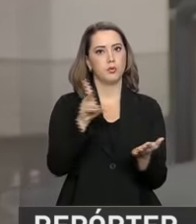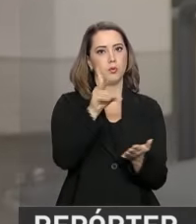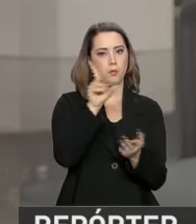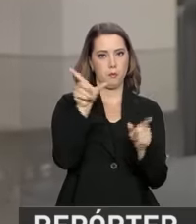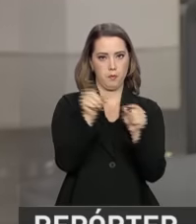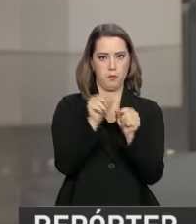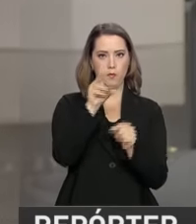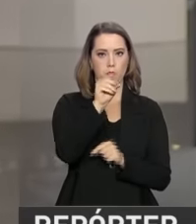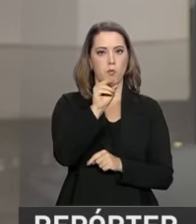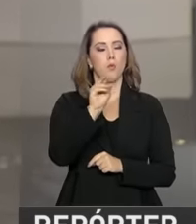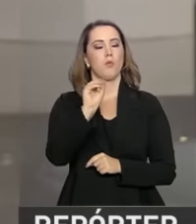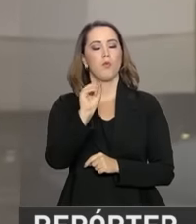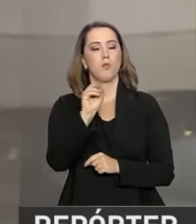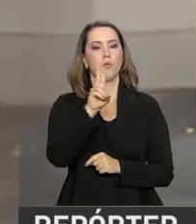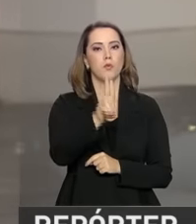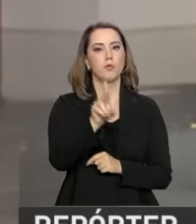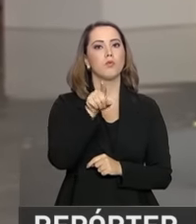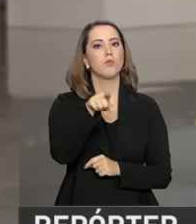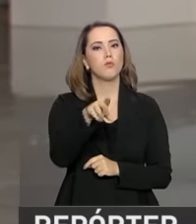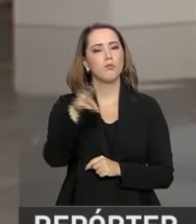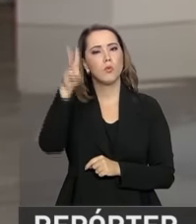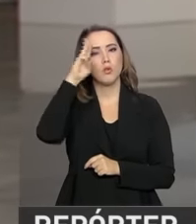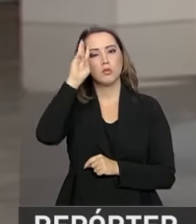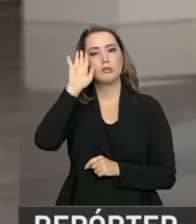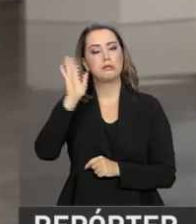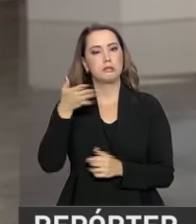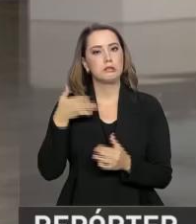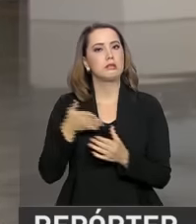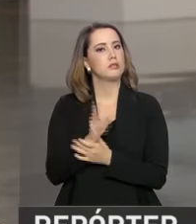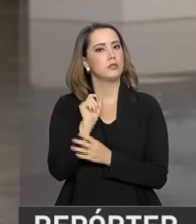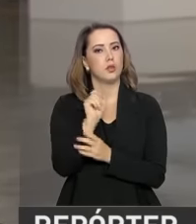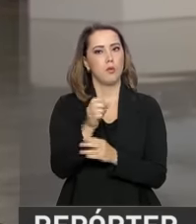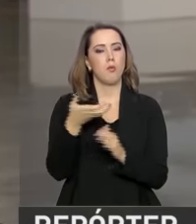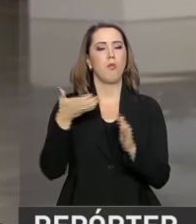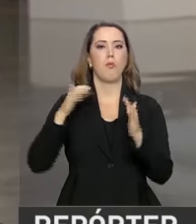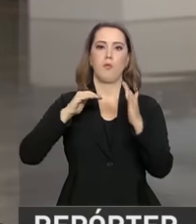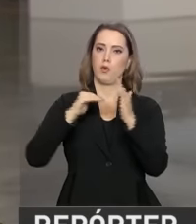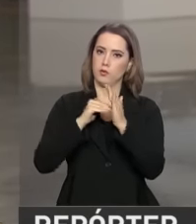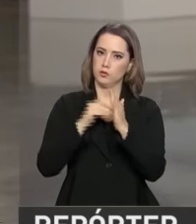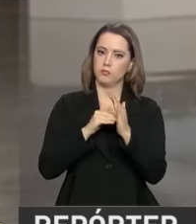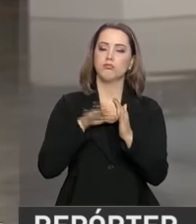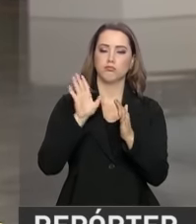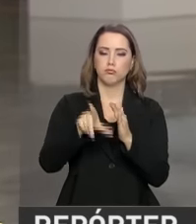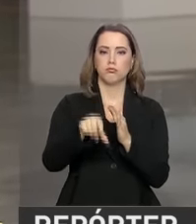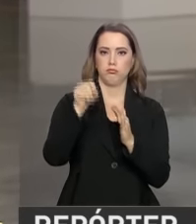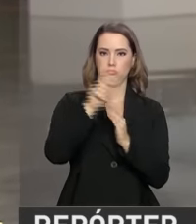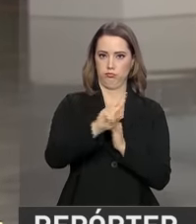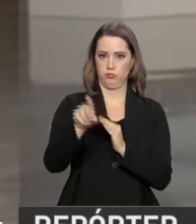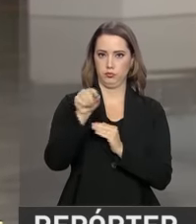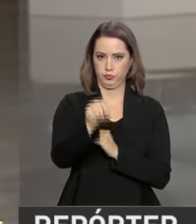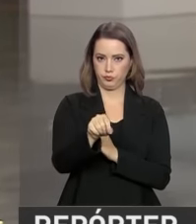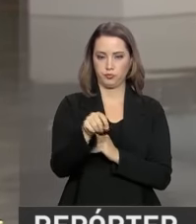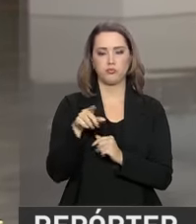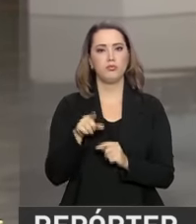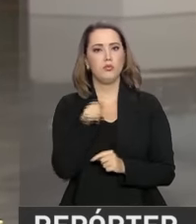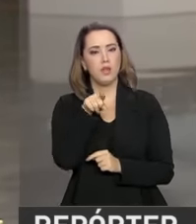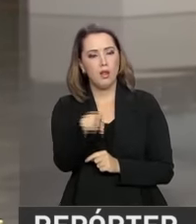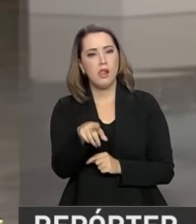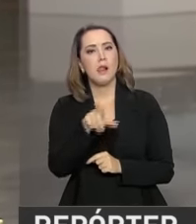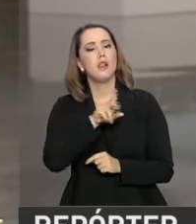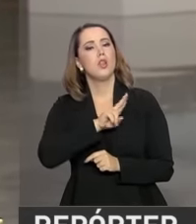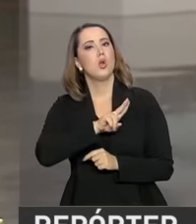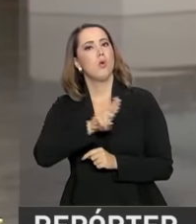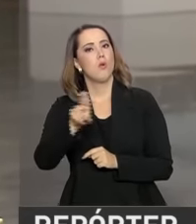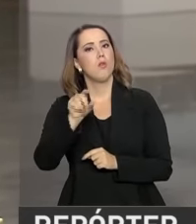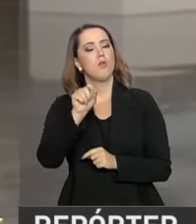União na última terça-feira ele teve a sua indicação aprovada pelo Senado Federal durante a Sabatina no senado federal inan